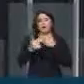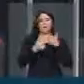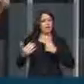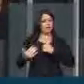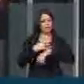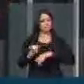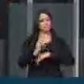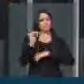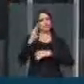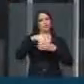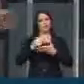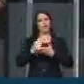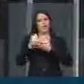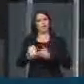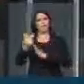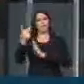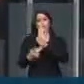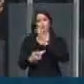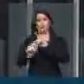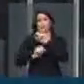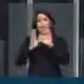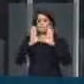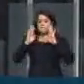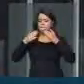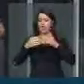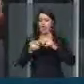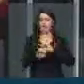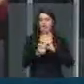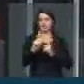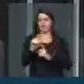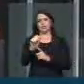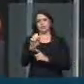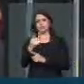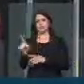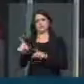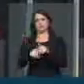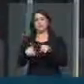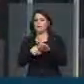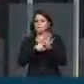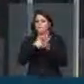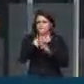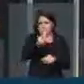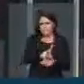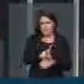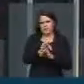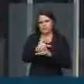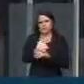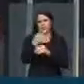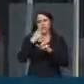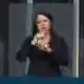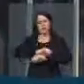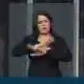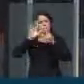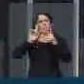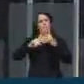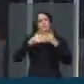estiveram, para apoiar um projeto que foca a gestão coletiva, foca a fiscalização, a